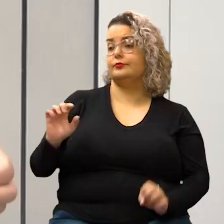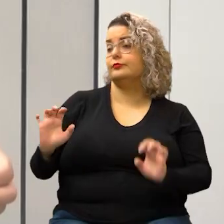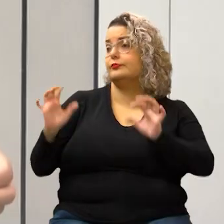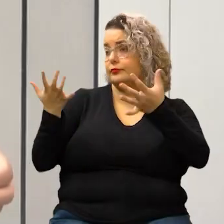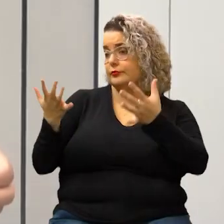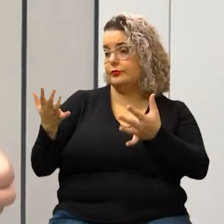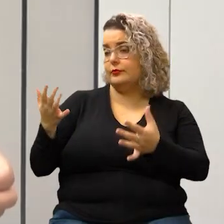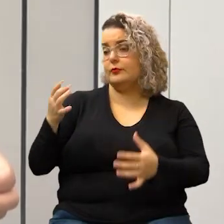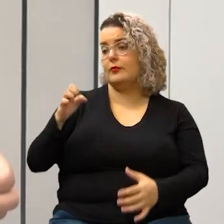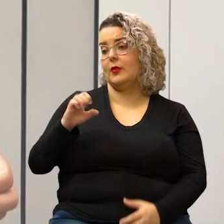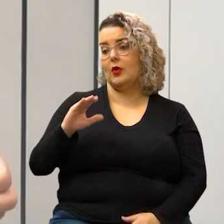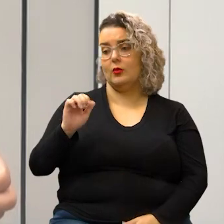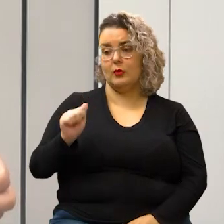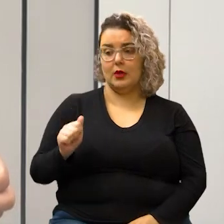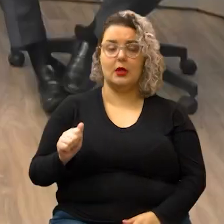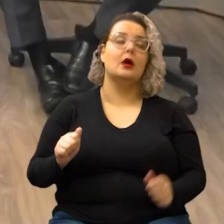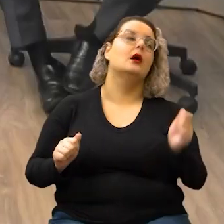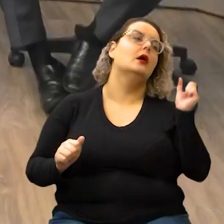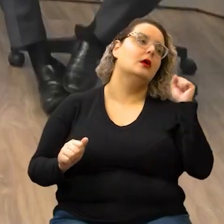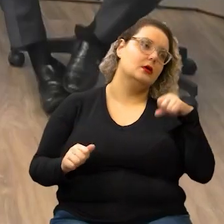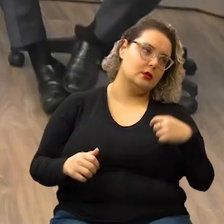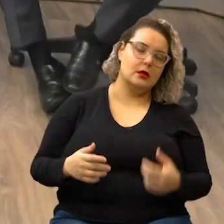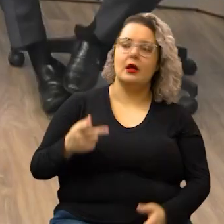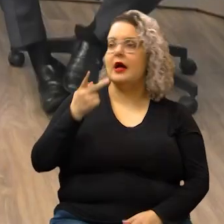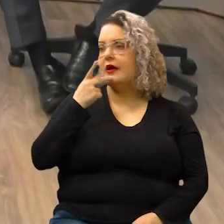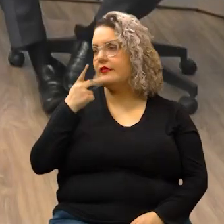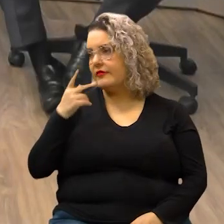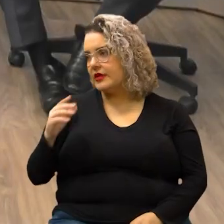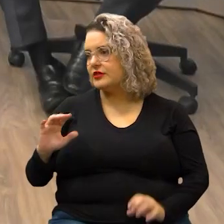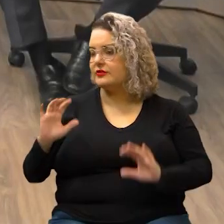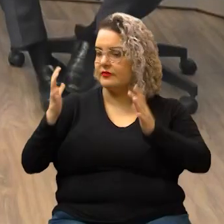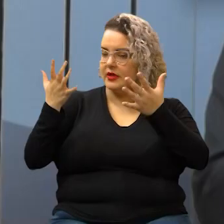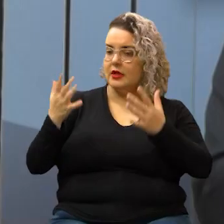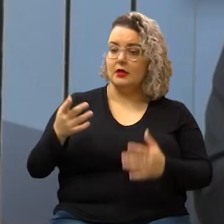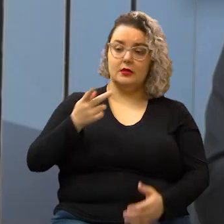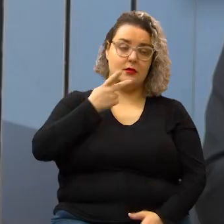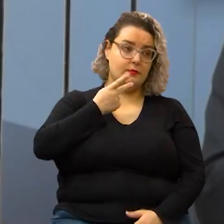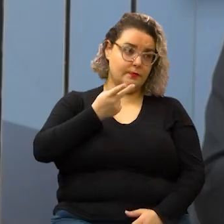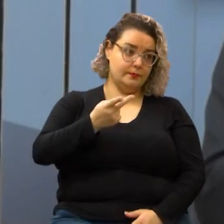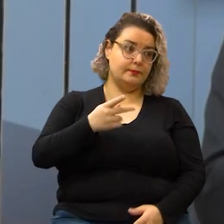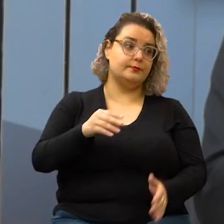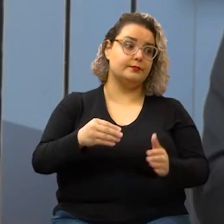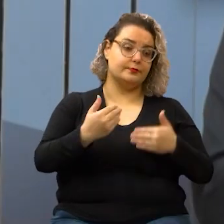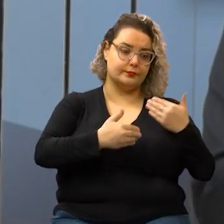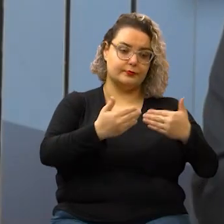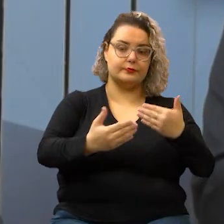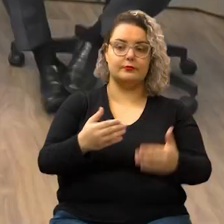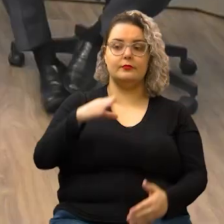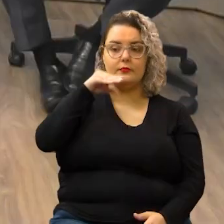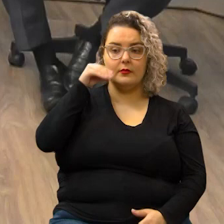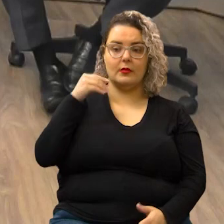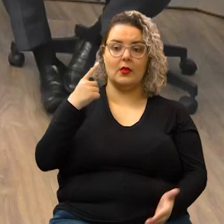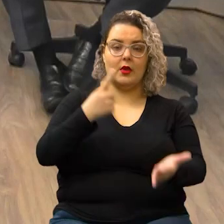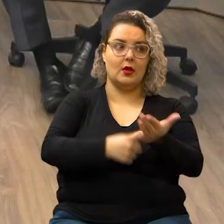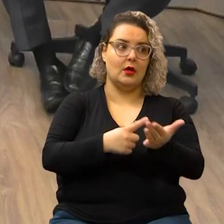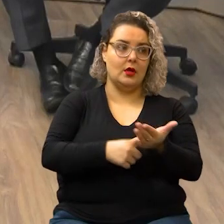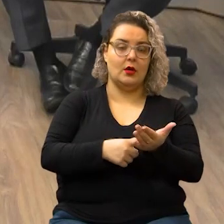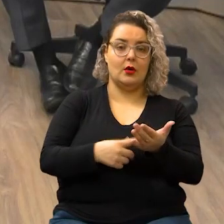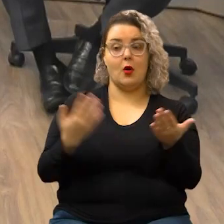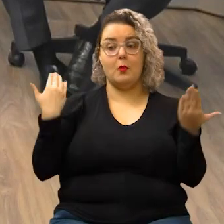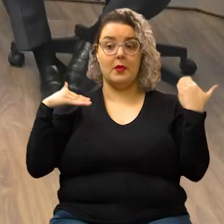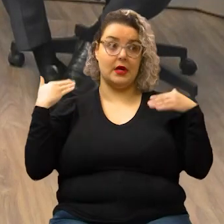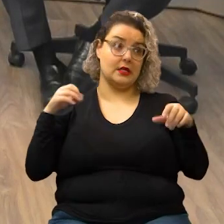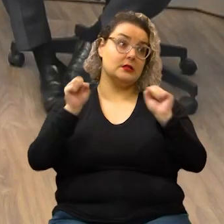né? O ECA fala em festas, em eventos. Eu digo porque ultimamente também os adolescentes marcam aquele famoso rolezinho